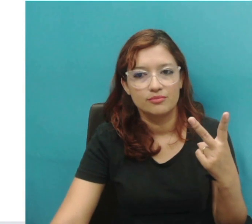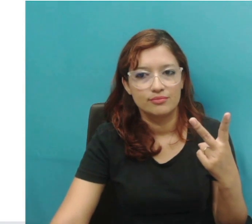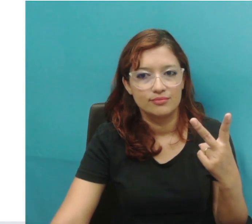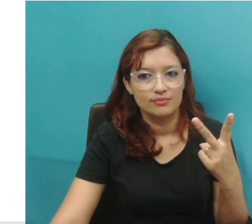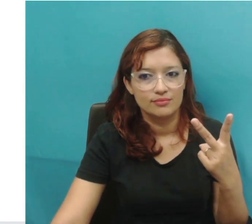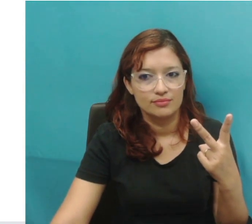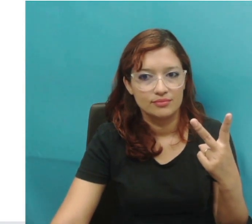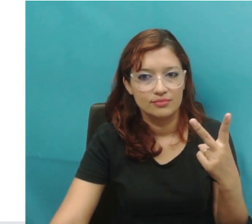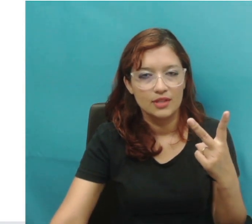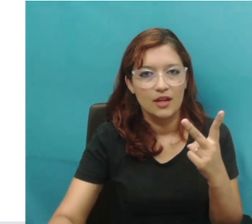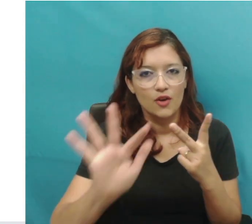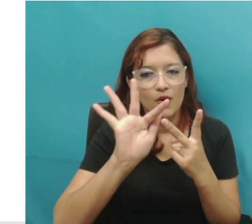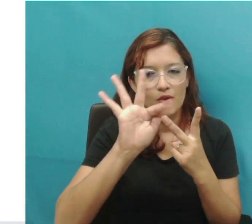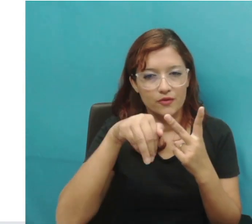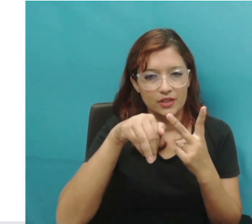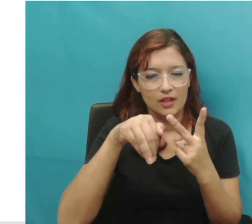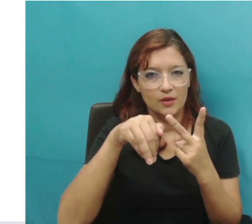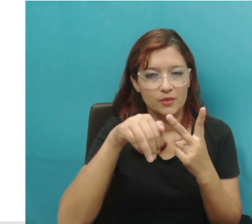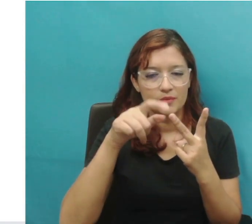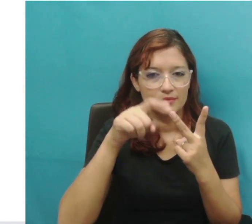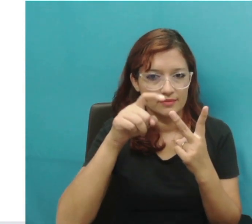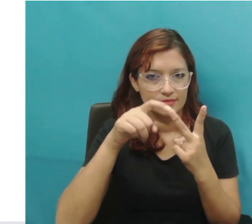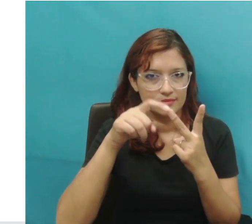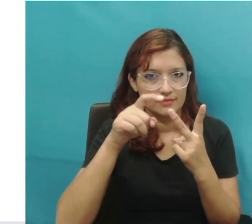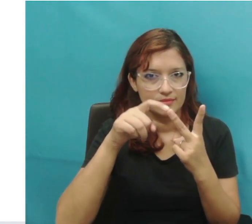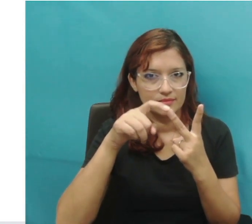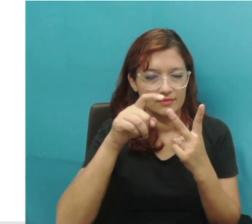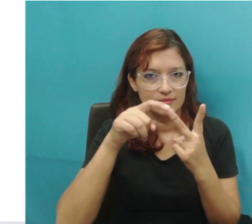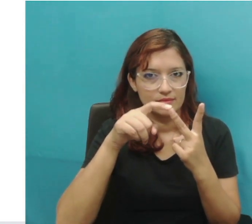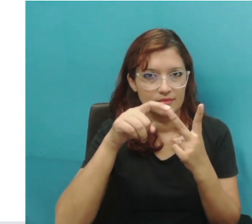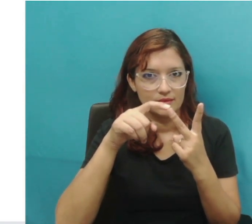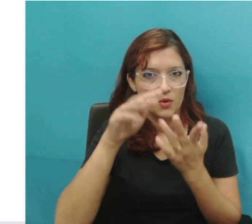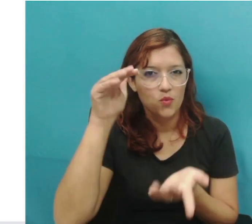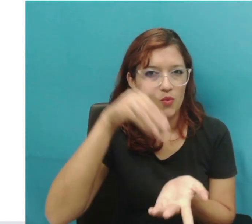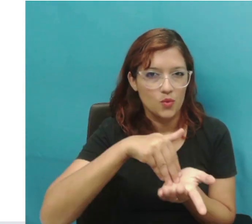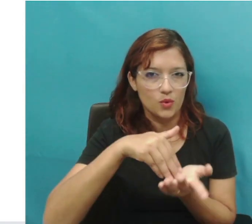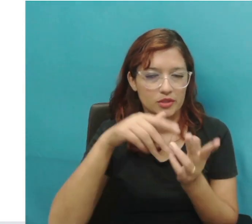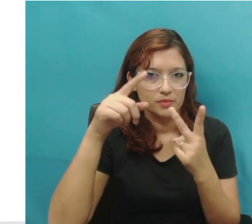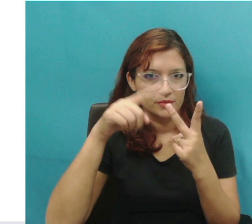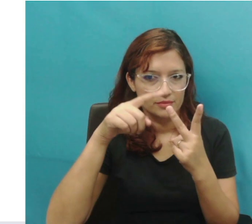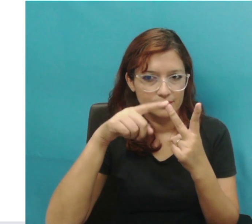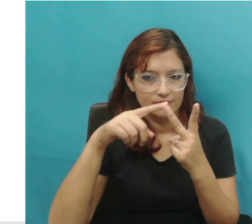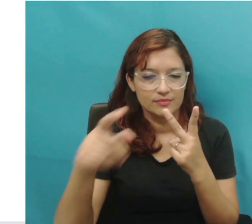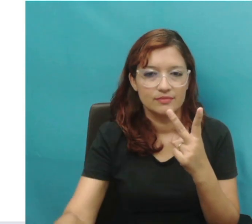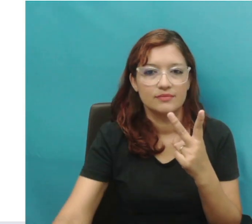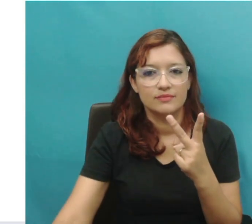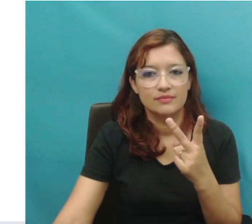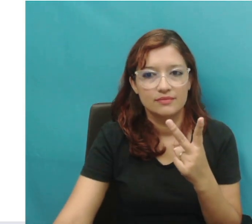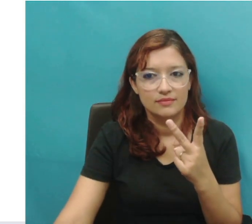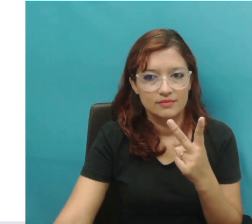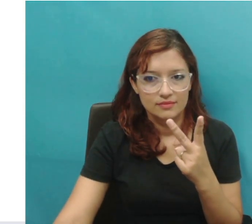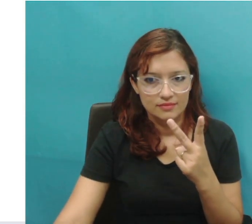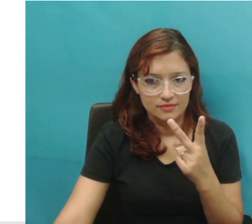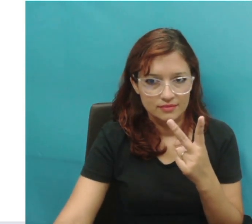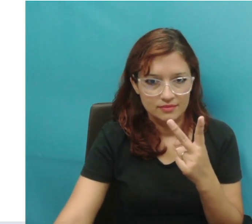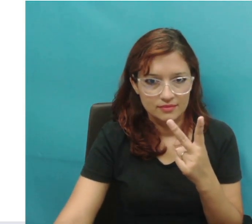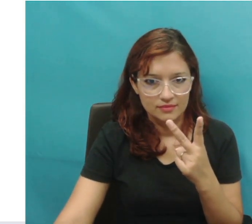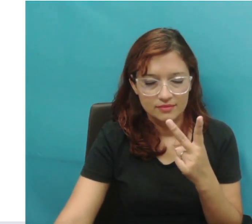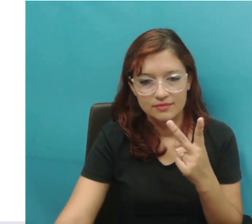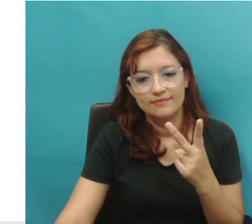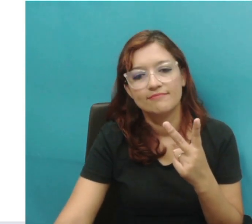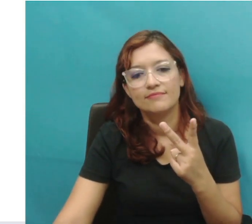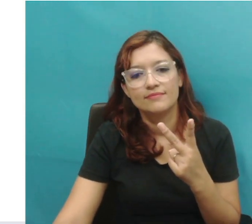Lembra, ó, o primeiro, o segundo, que foi o último, né, o mais próximo, eu usei este.